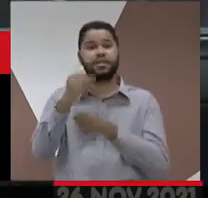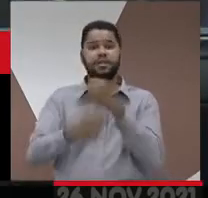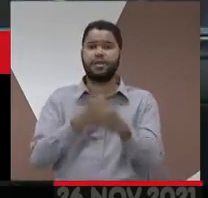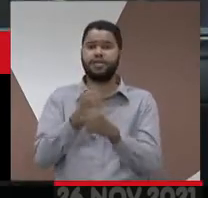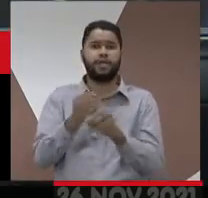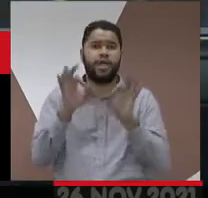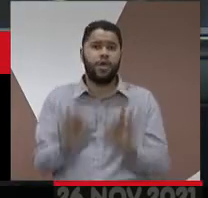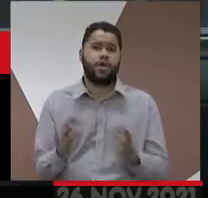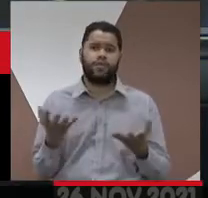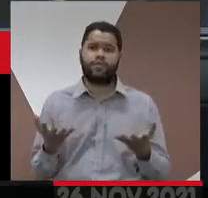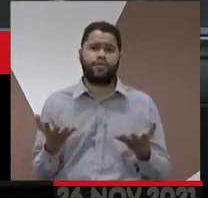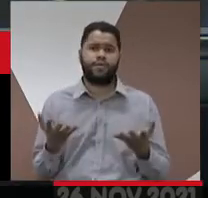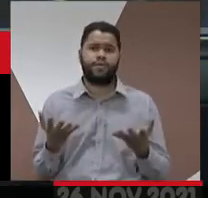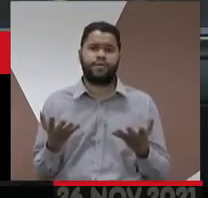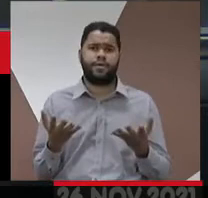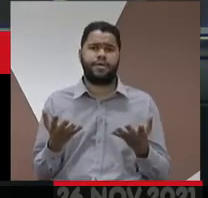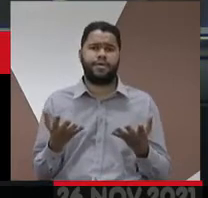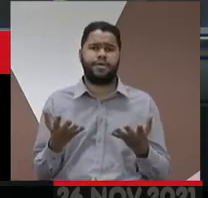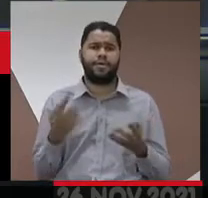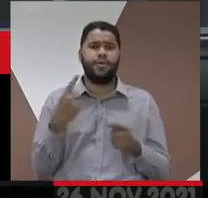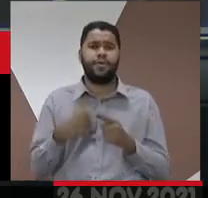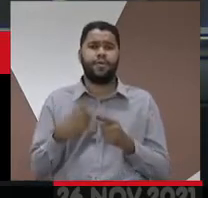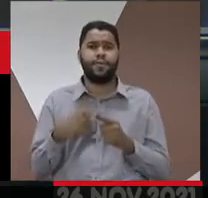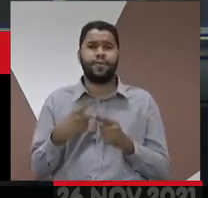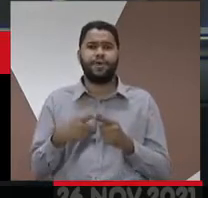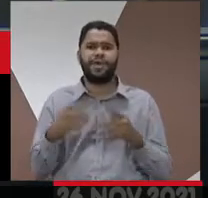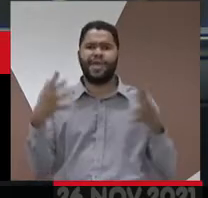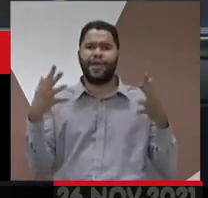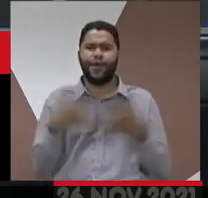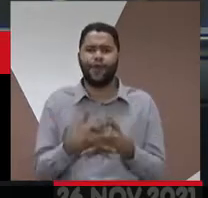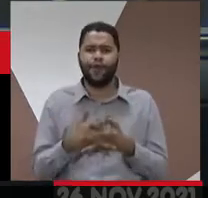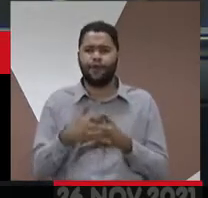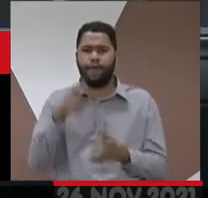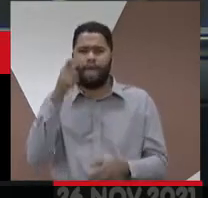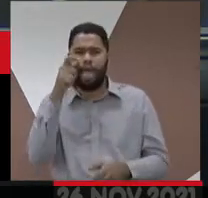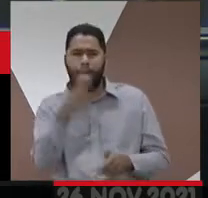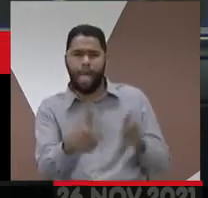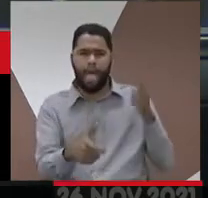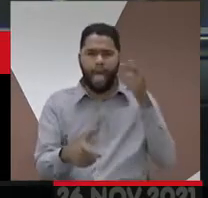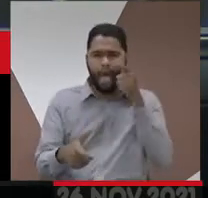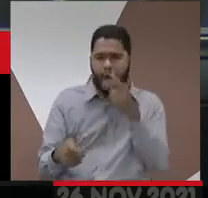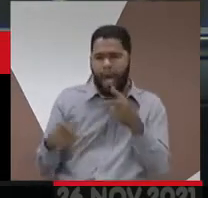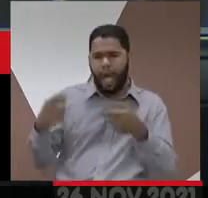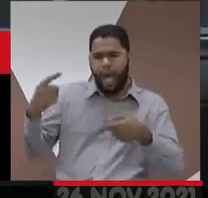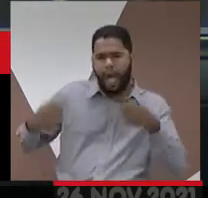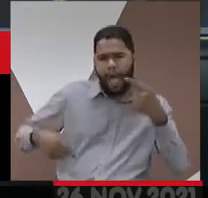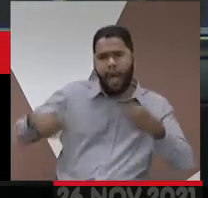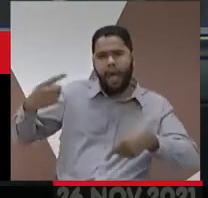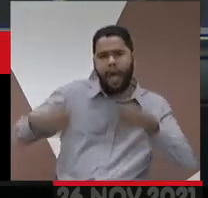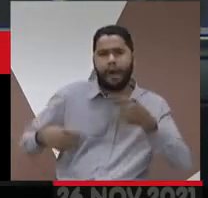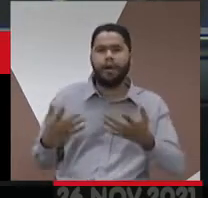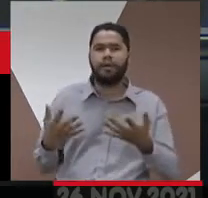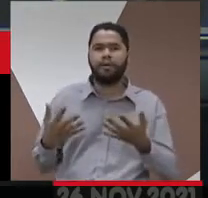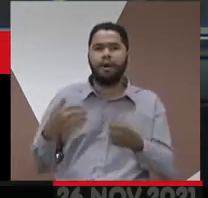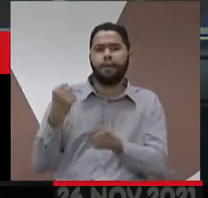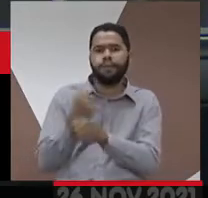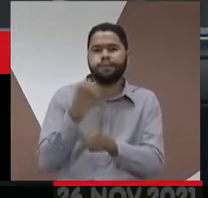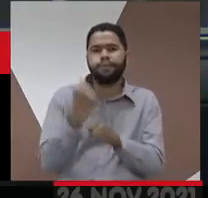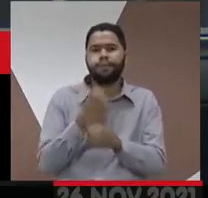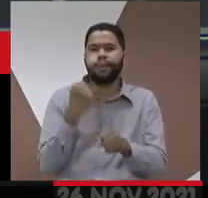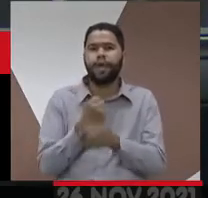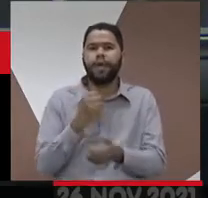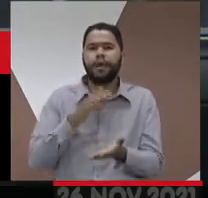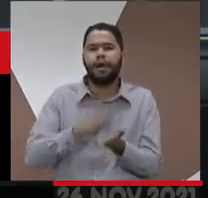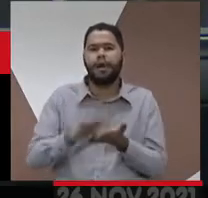óbvio, isso é claro, porque há conflito de interesse. Porque quem constrói é que está